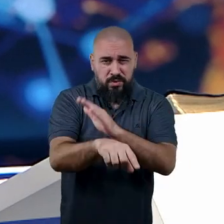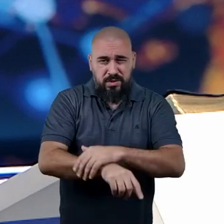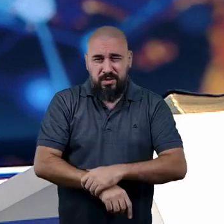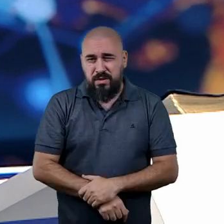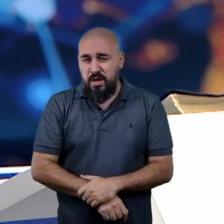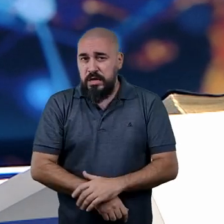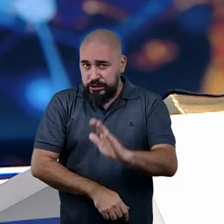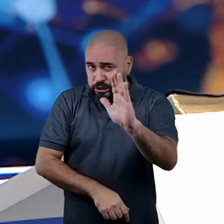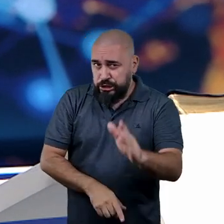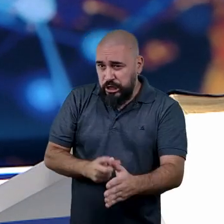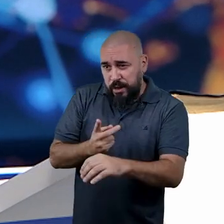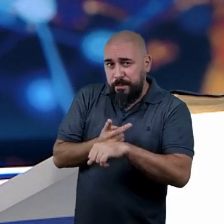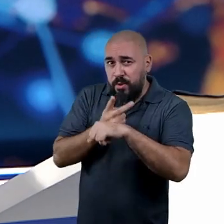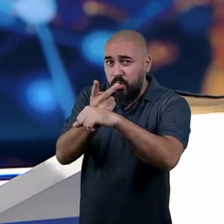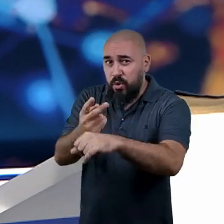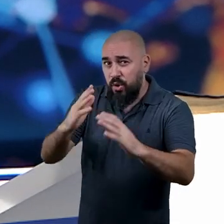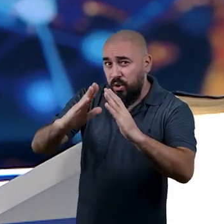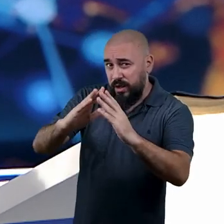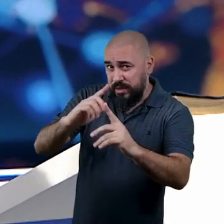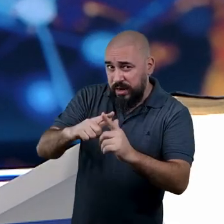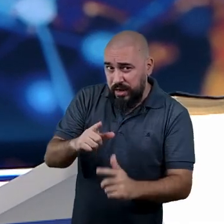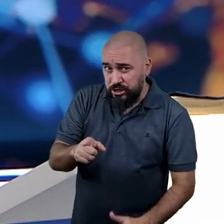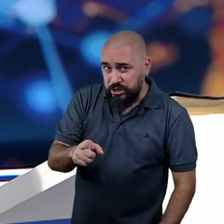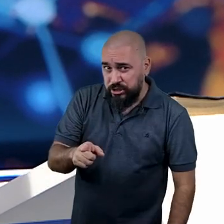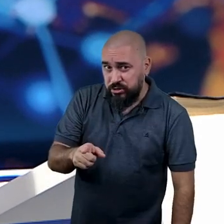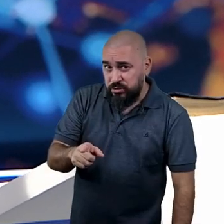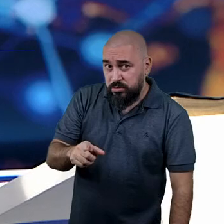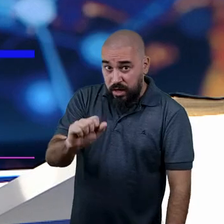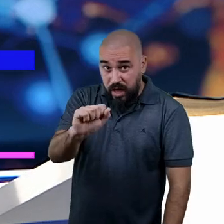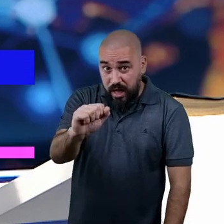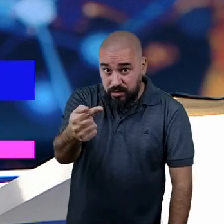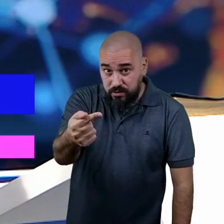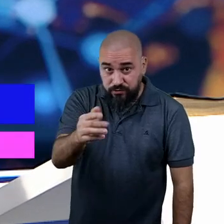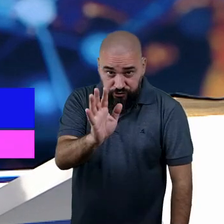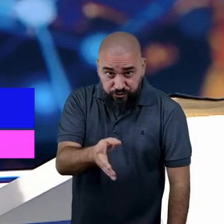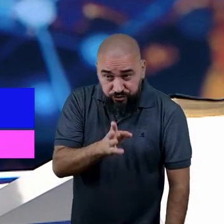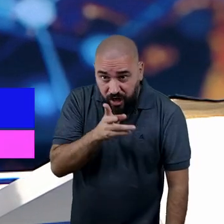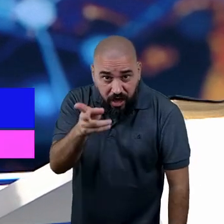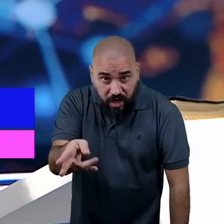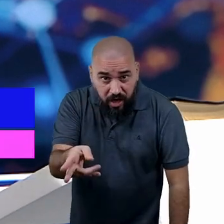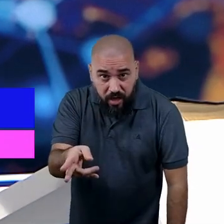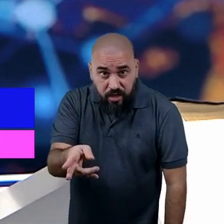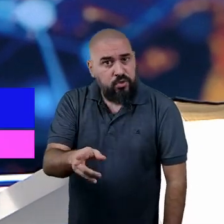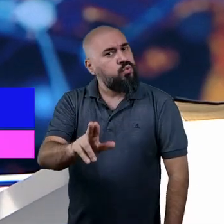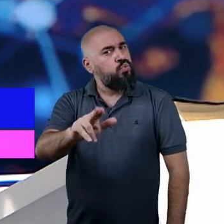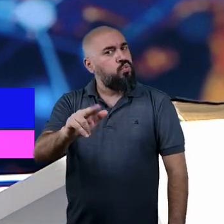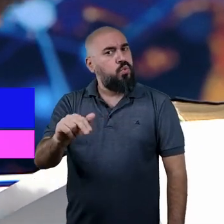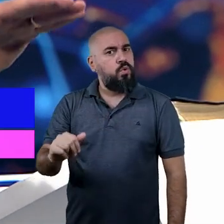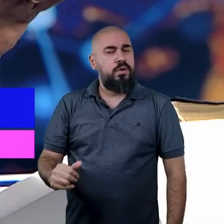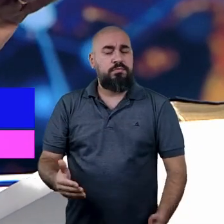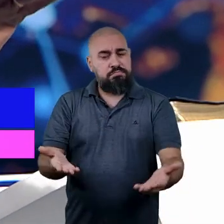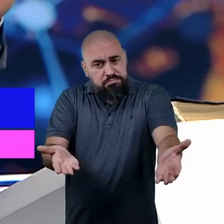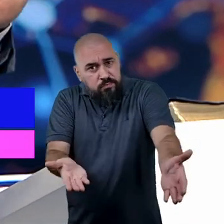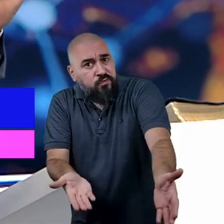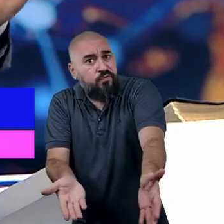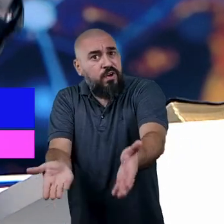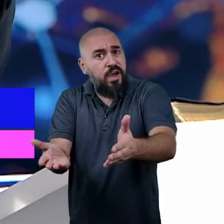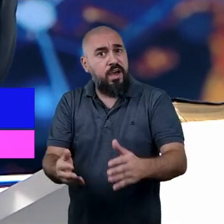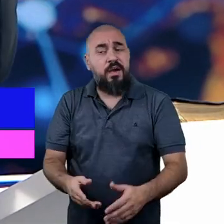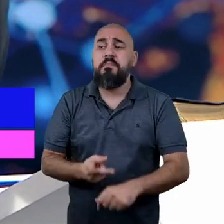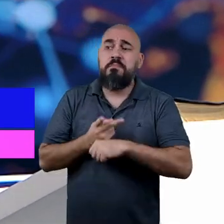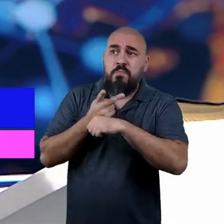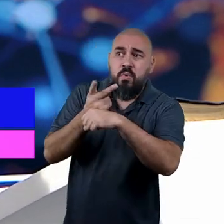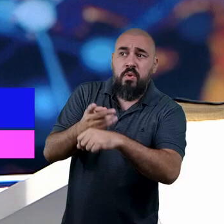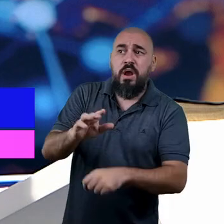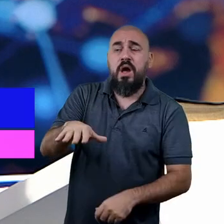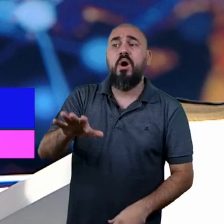te convidar a ir na igreja adventista do sétimo dia mais perto da sua casa. Procure qualquer pessoa na igreja e fala assim: olha,